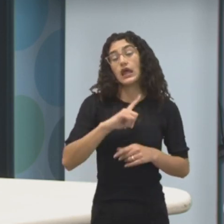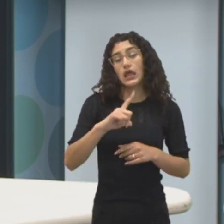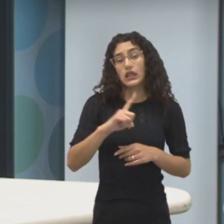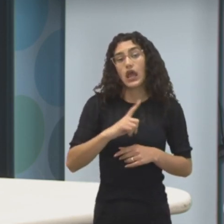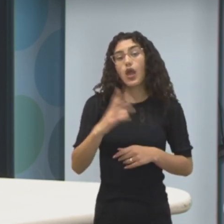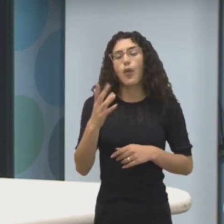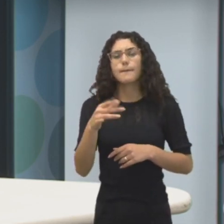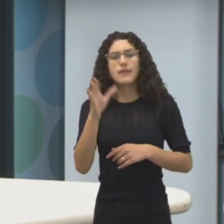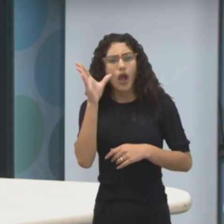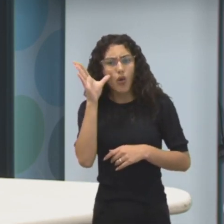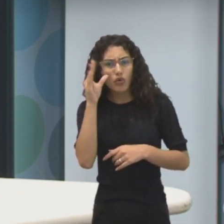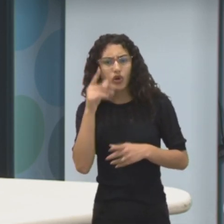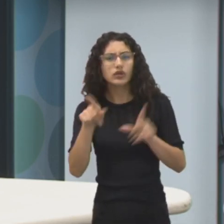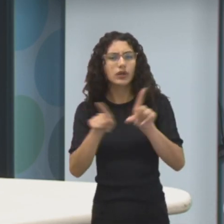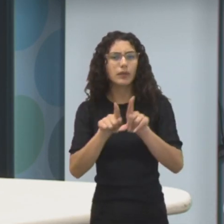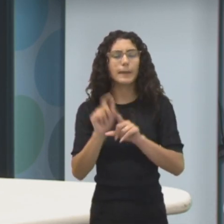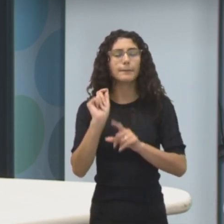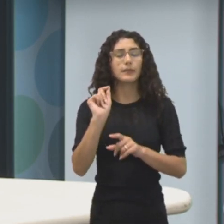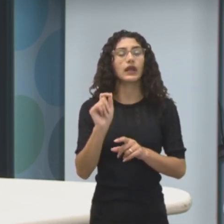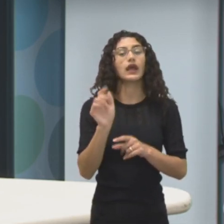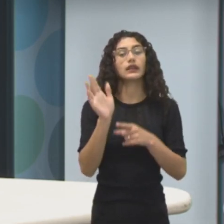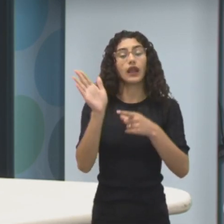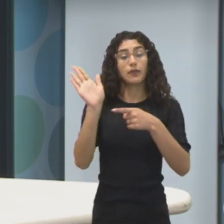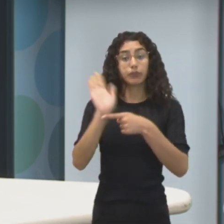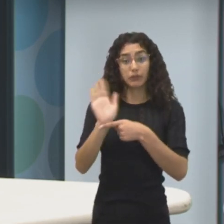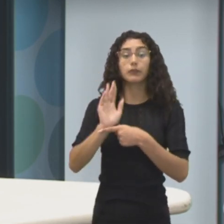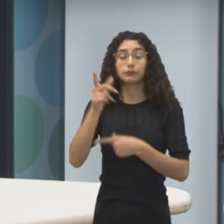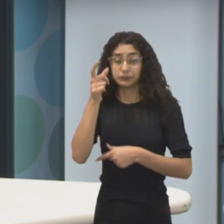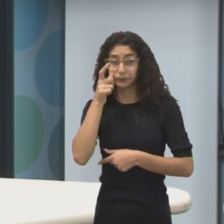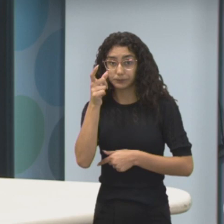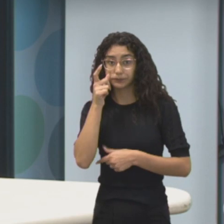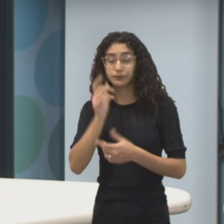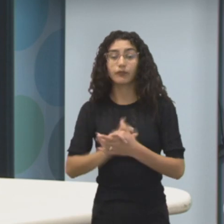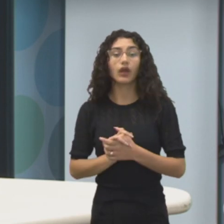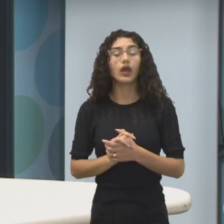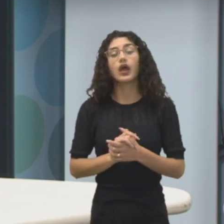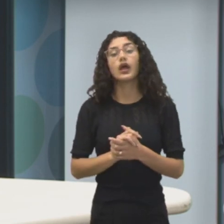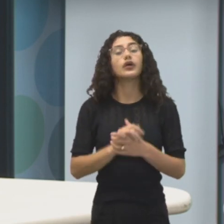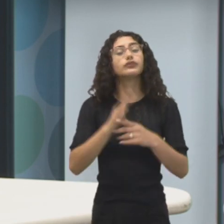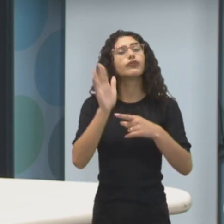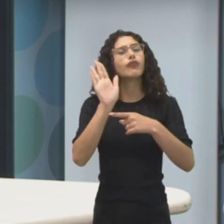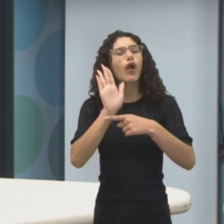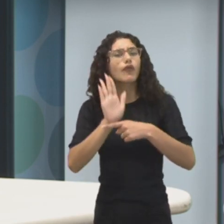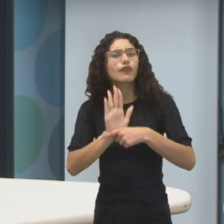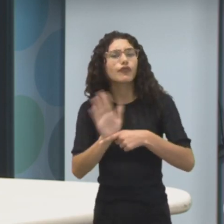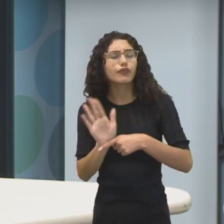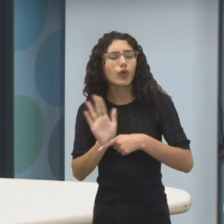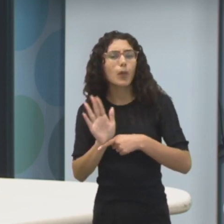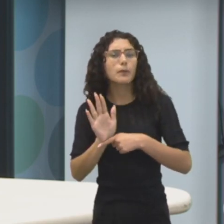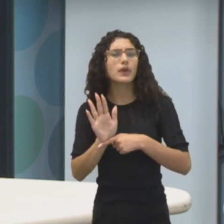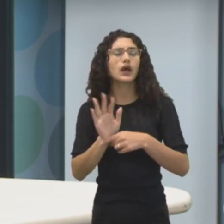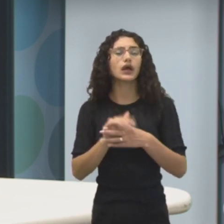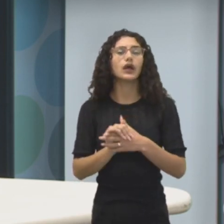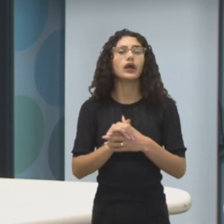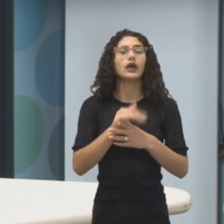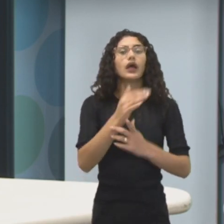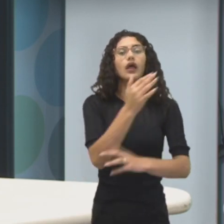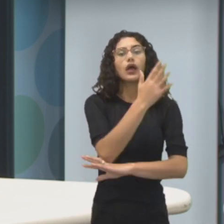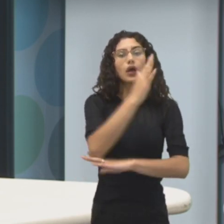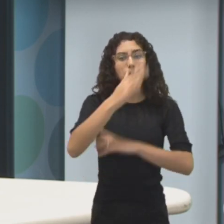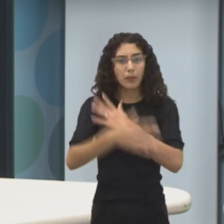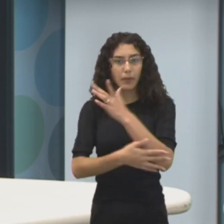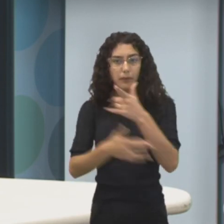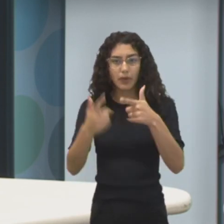para quem está depois aí assistir, filmes que tratam, por exemplo, de impactos ambientais, normalmente